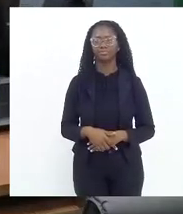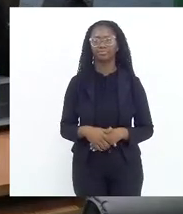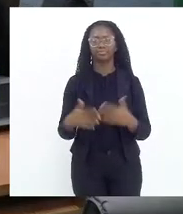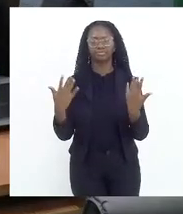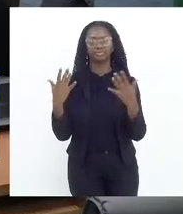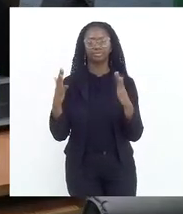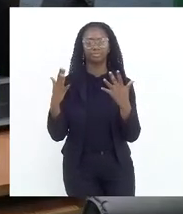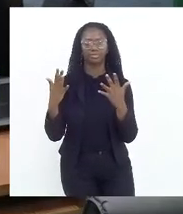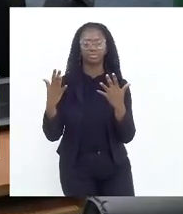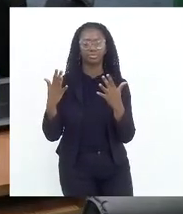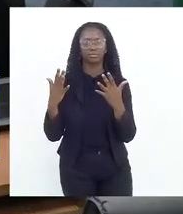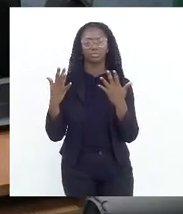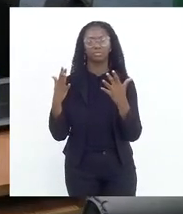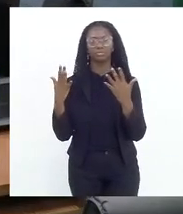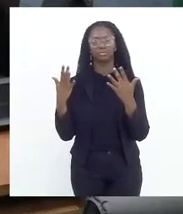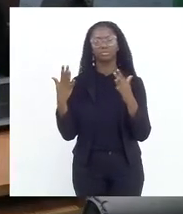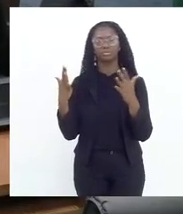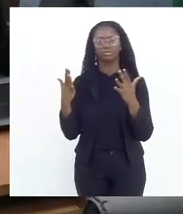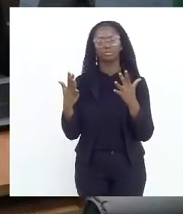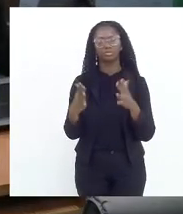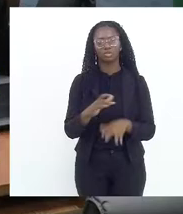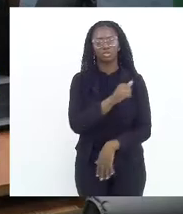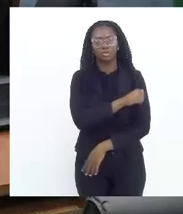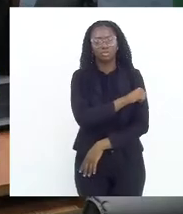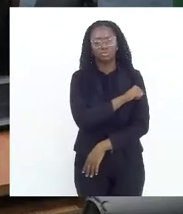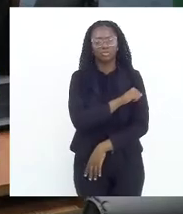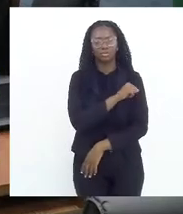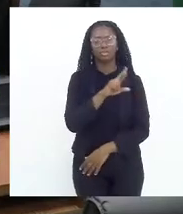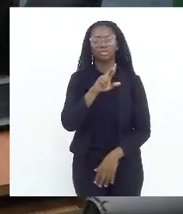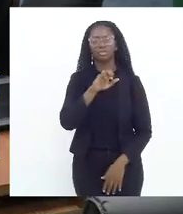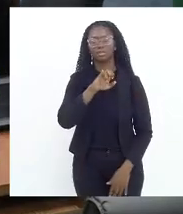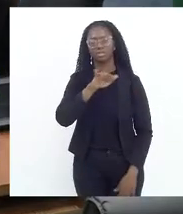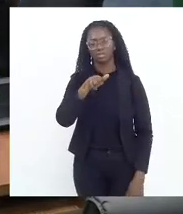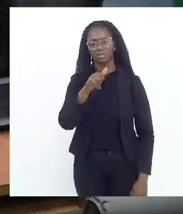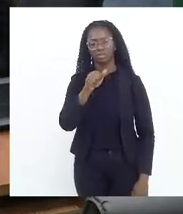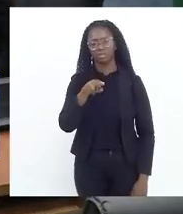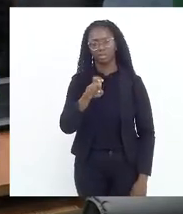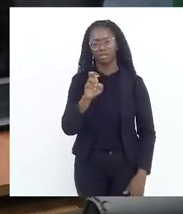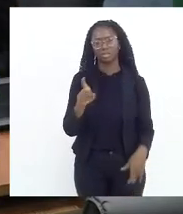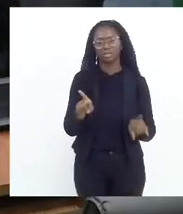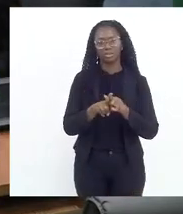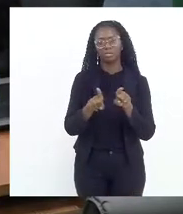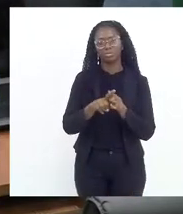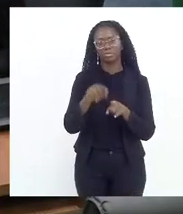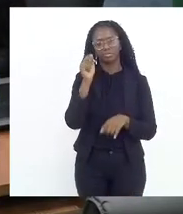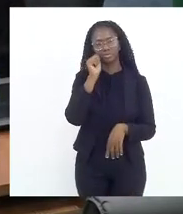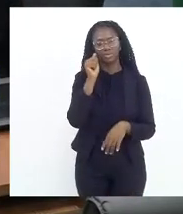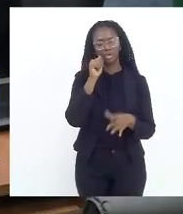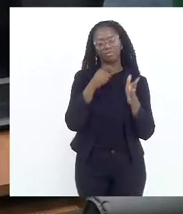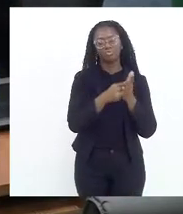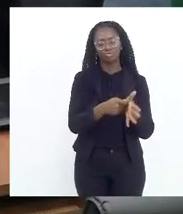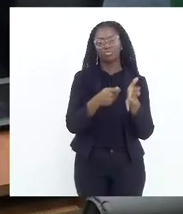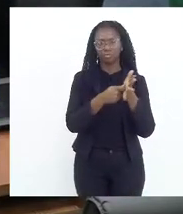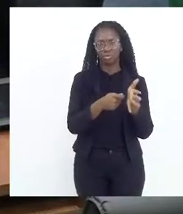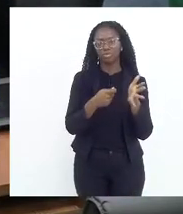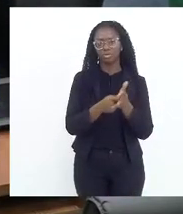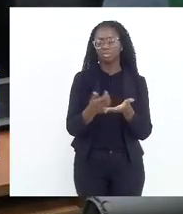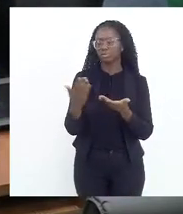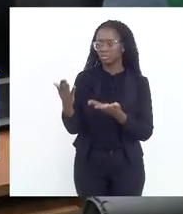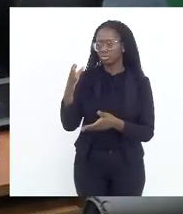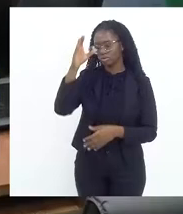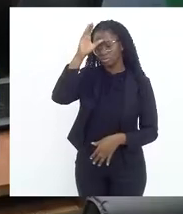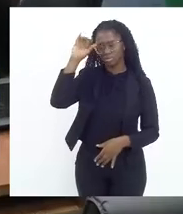Parabéns, enfermeira Rejane, parabéns todas as nossas mulheres combativas. Tia Ju, para